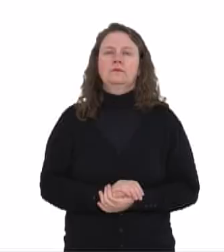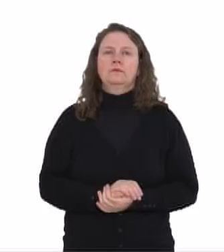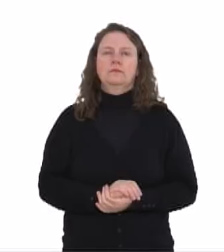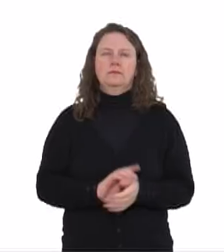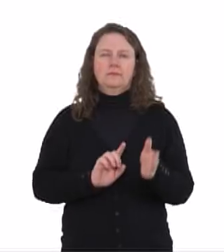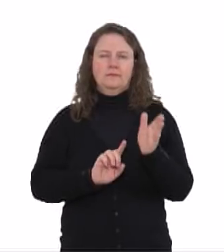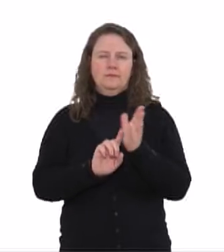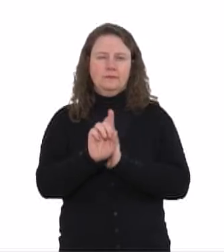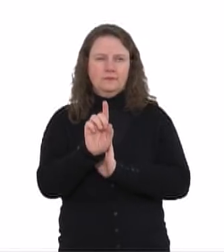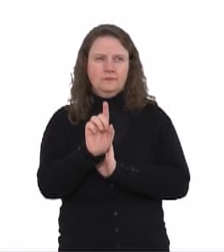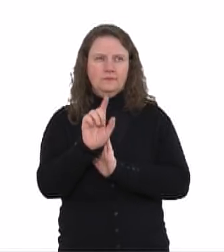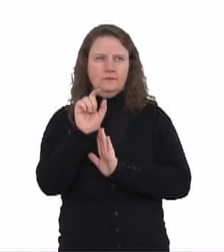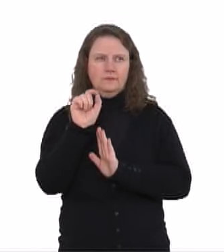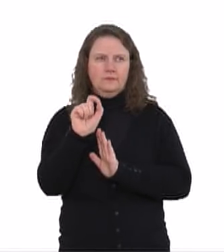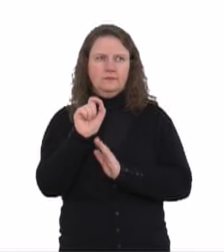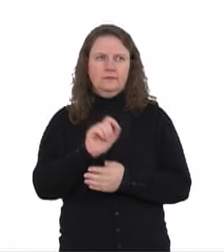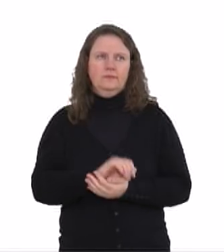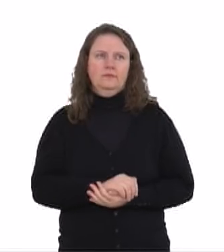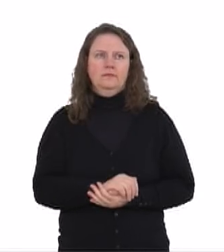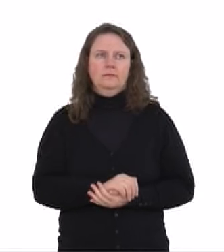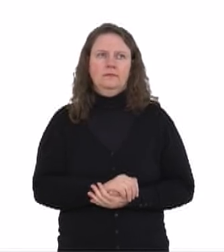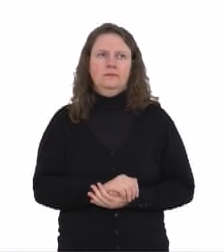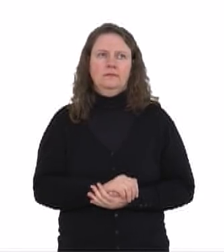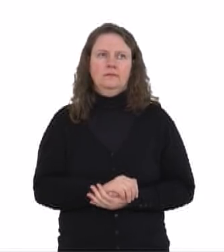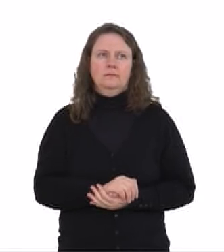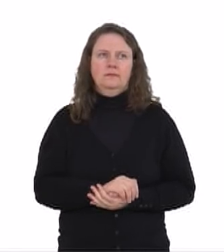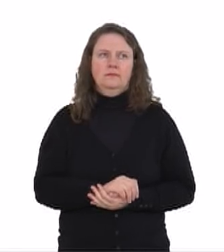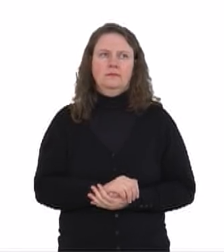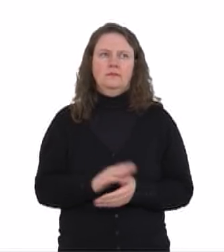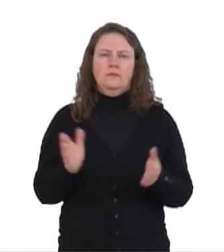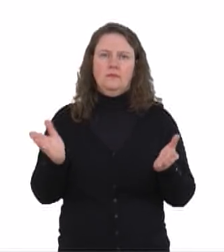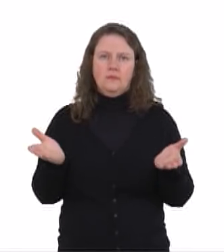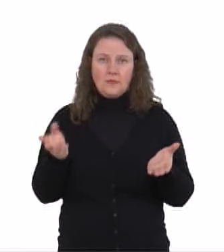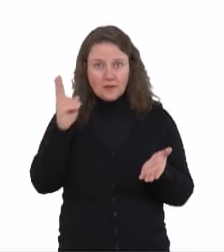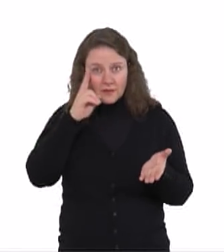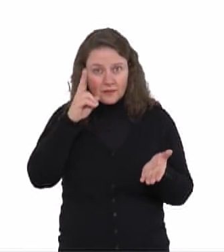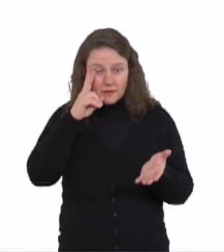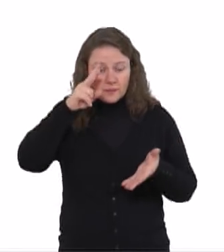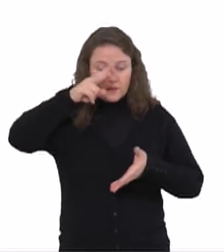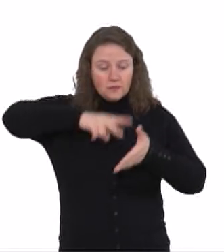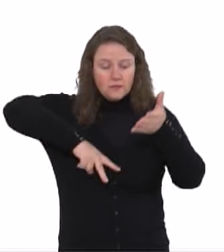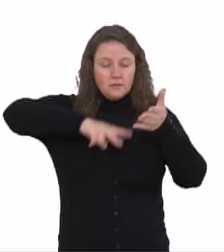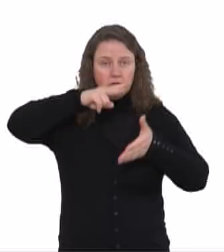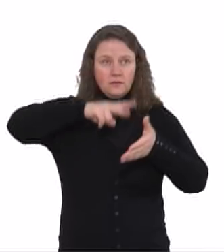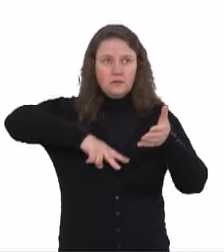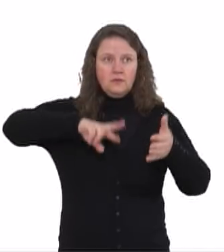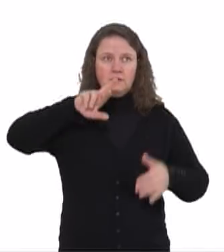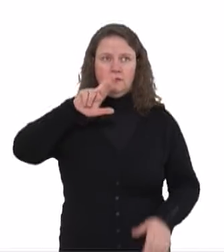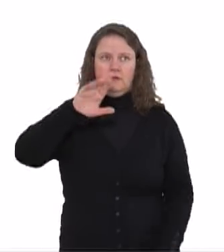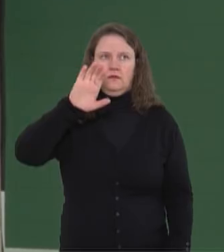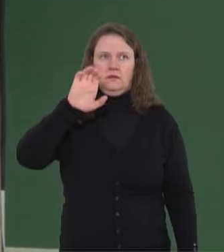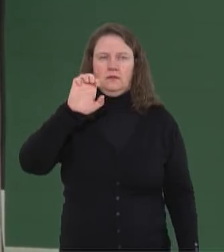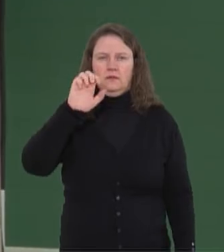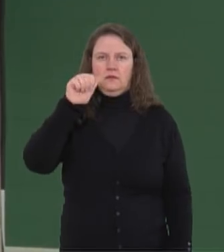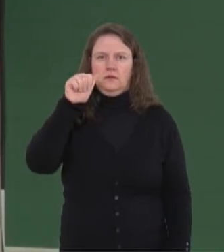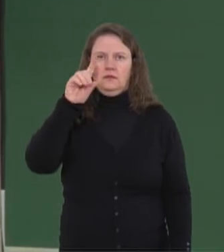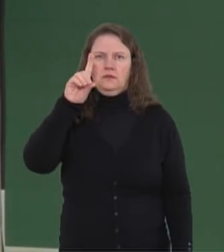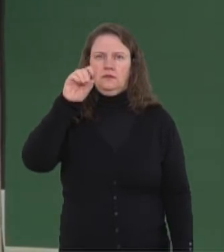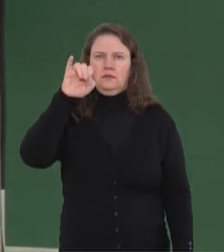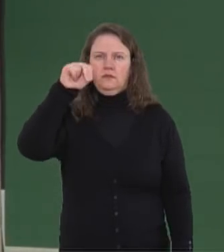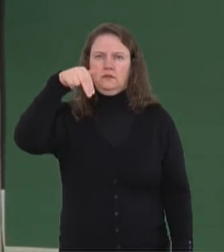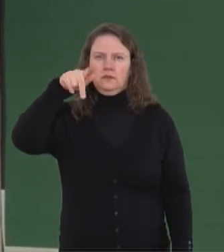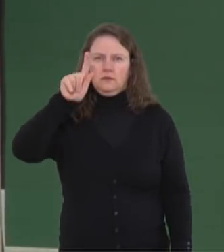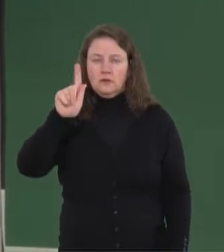time activities are reading, lembram? Leitura. And